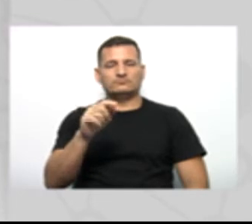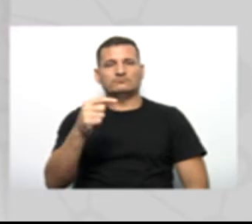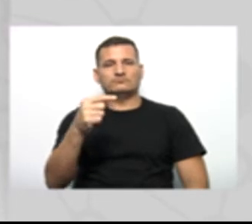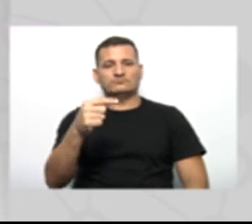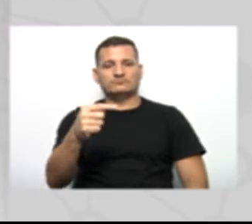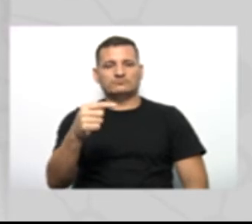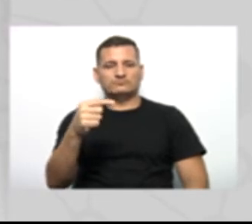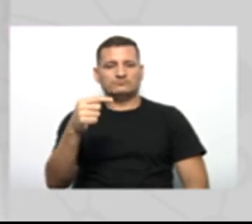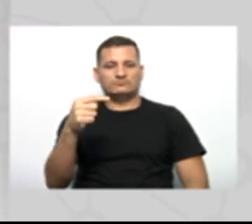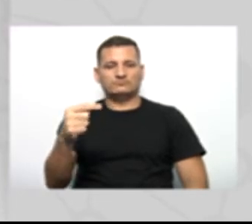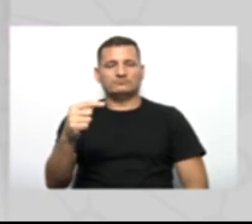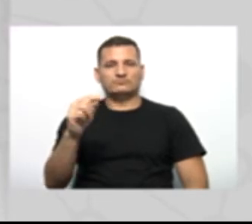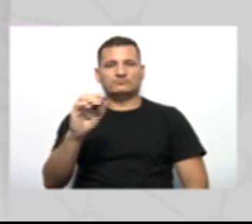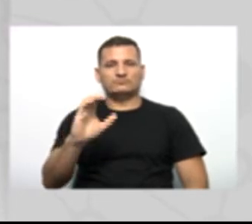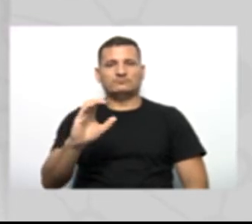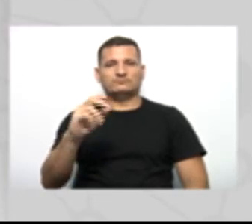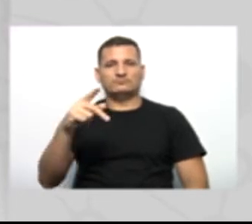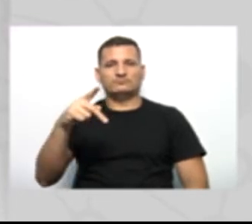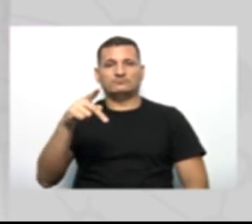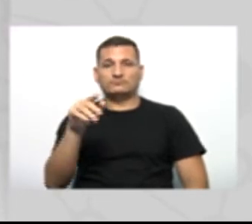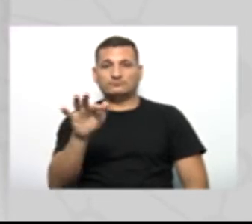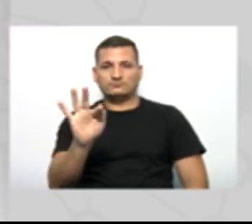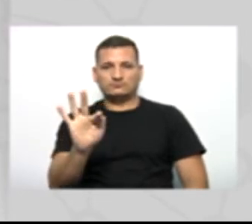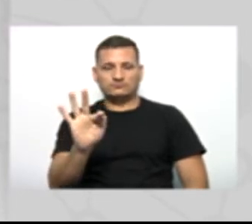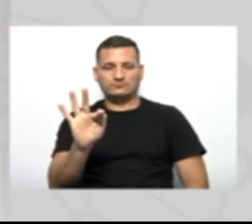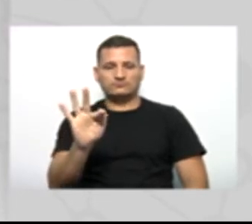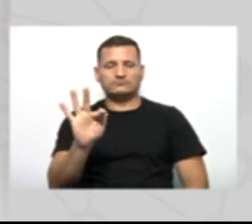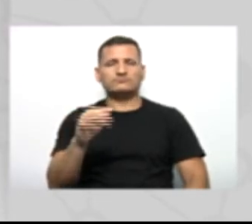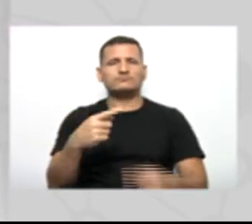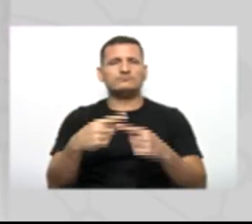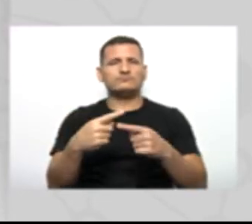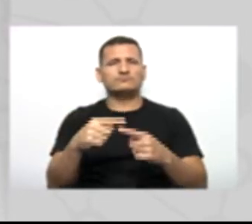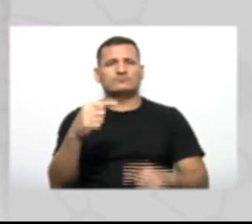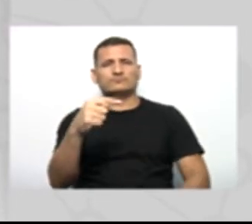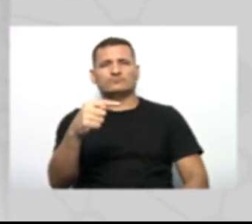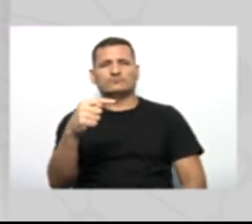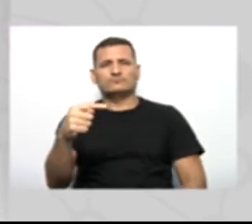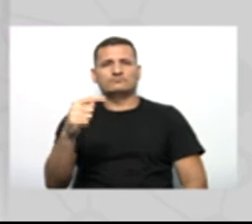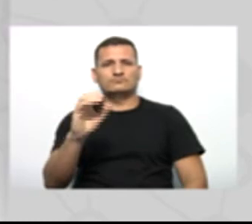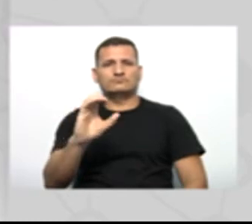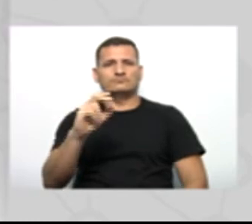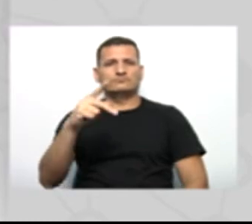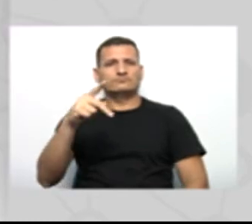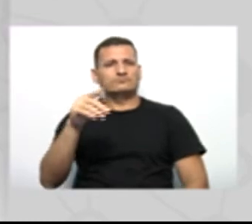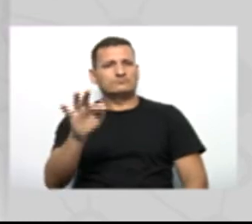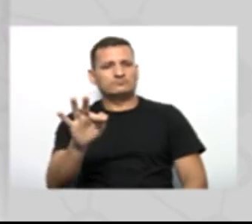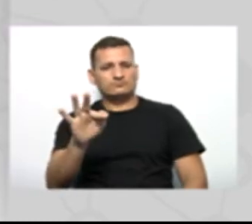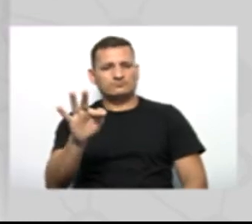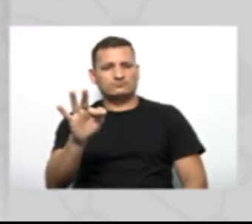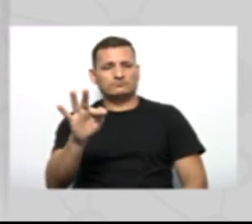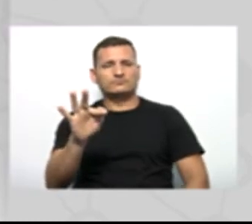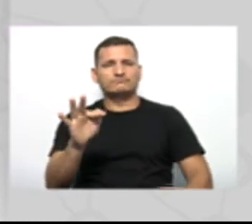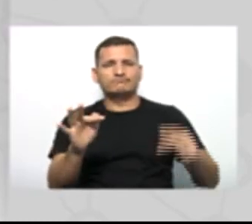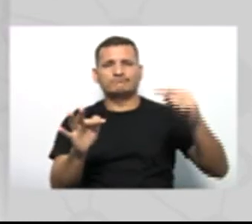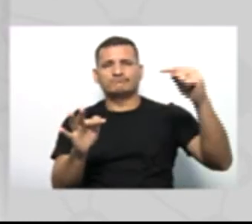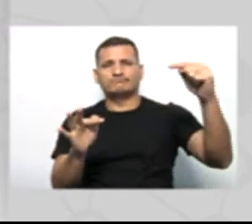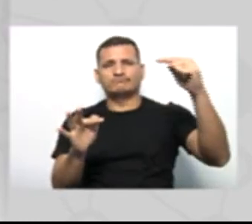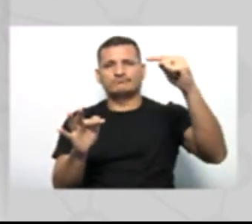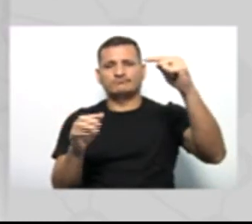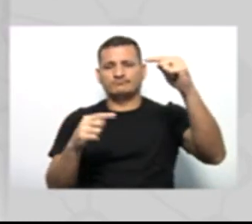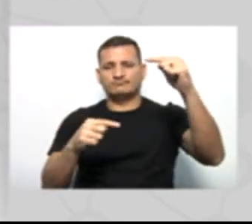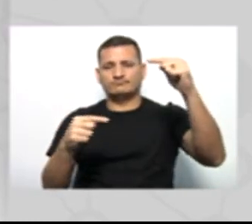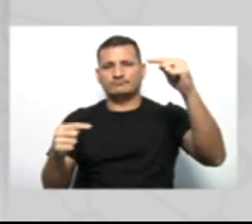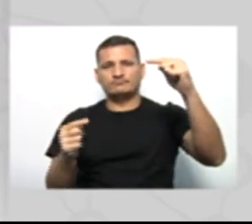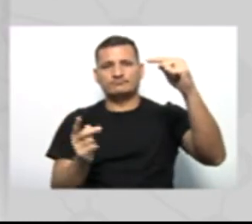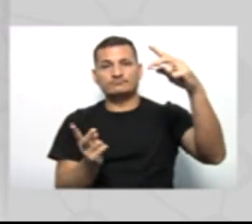Underline, underline CPF. Beleza? Por que underline, underline CPF, professor? Você criou aqui, ó, o atributo do tipo